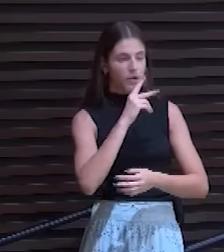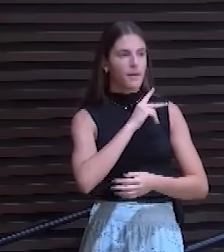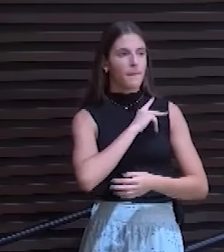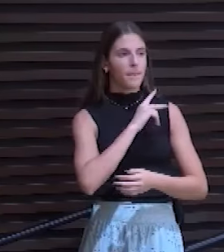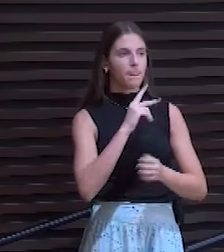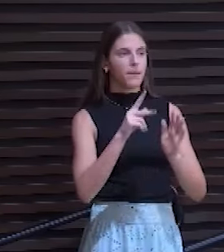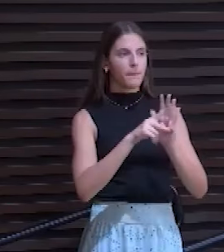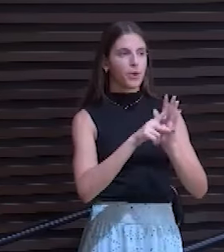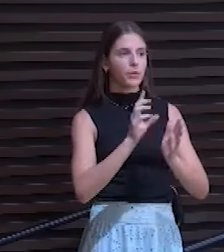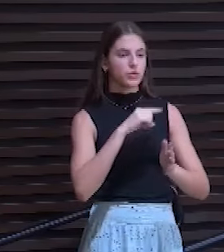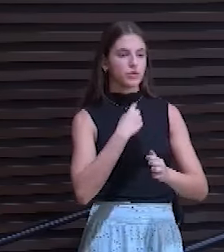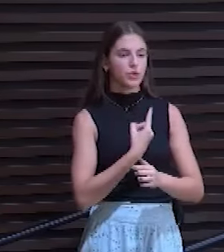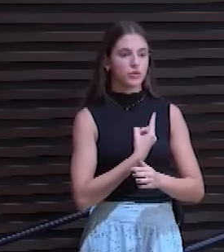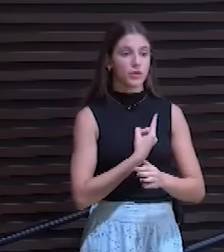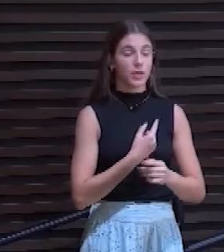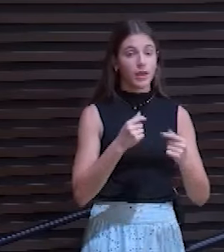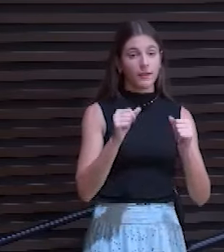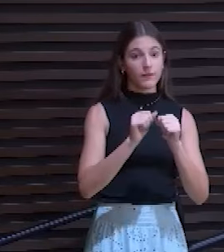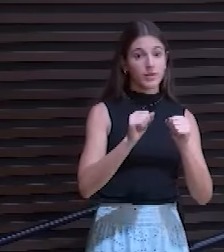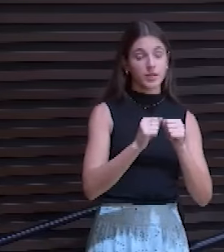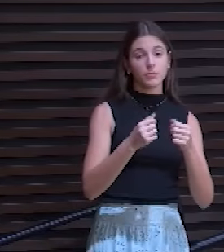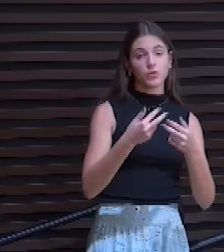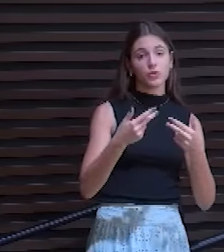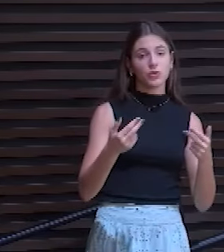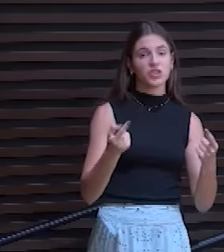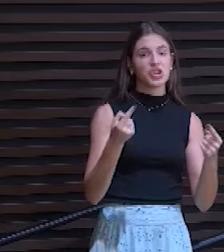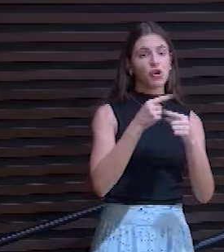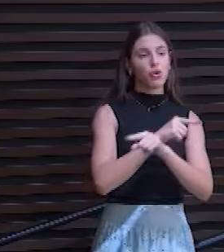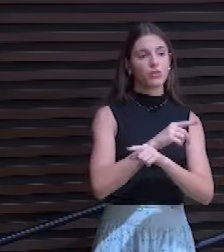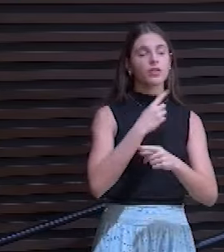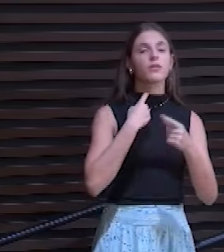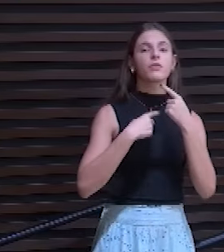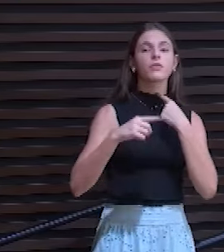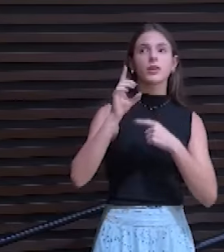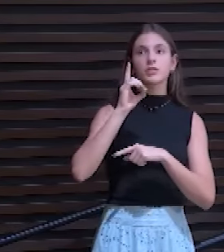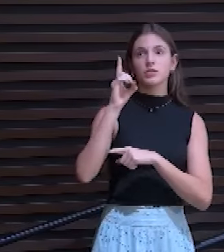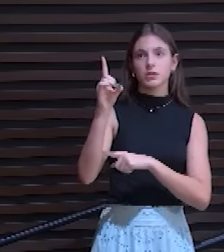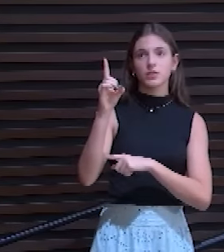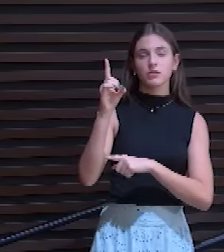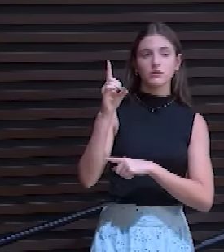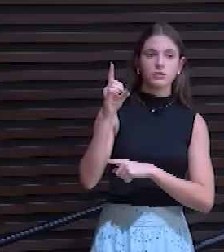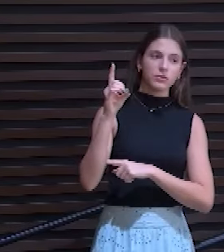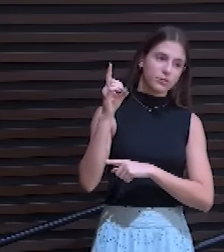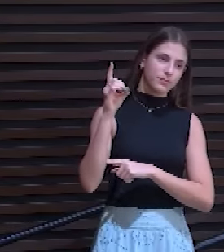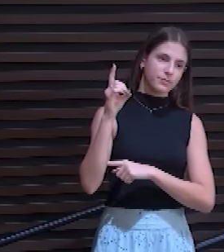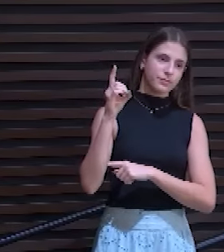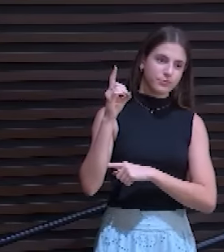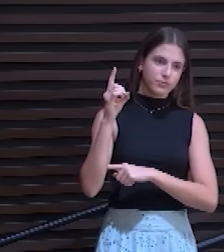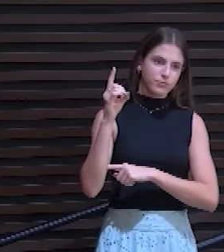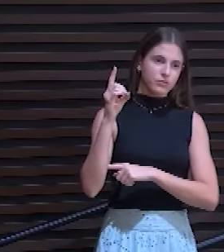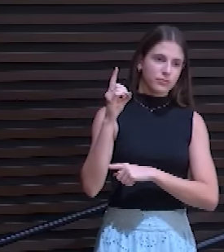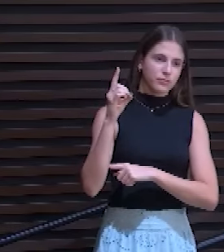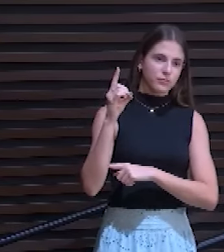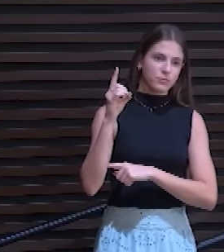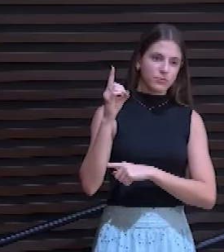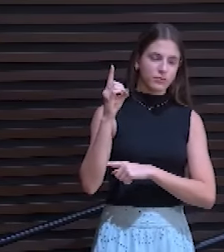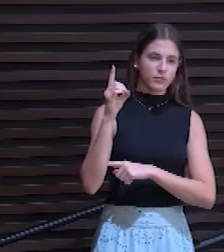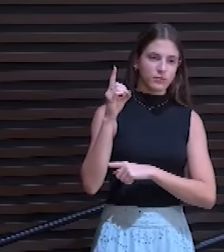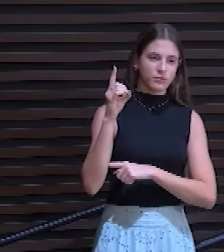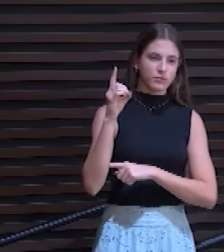vontade de Deus. A postura dos pais, que se fundamenta na posse, não é